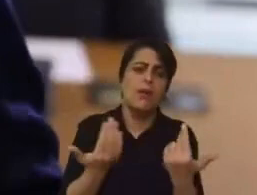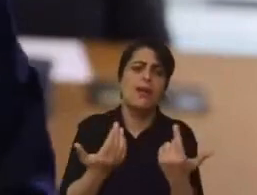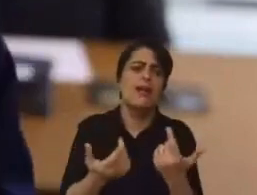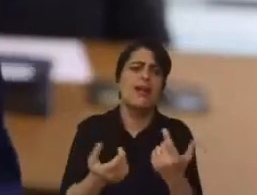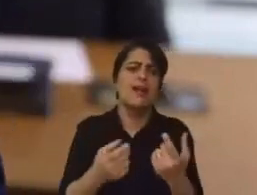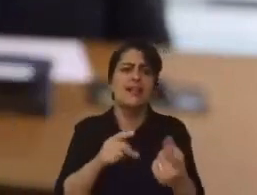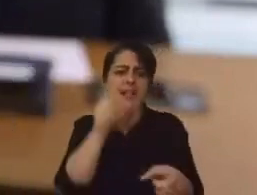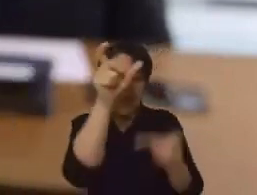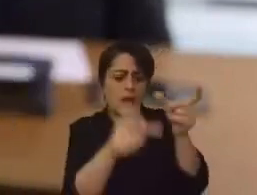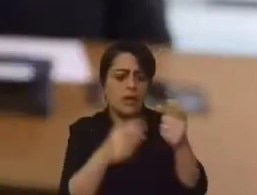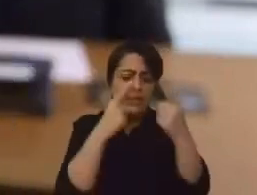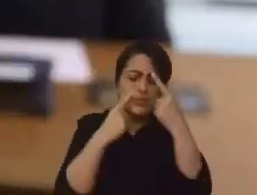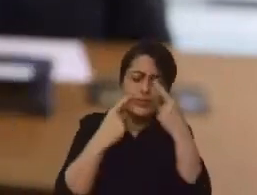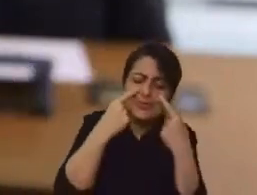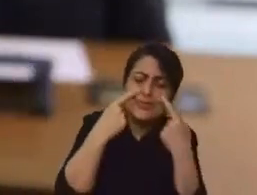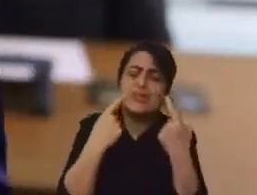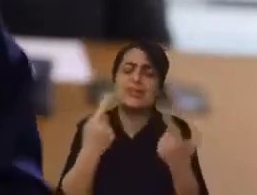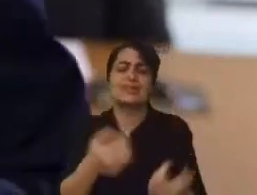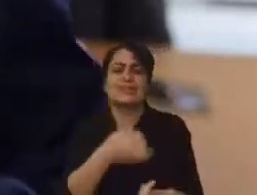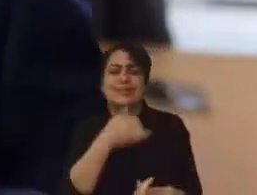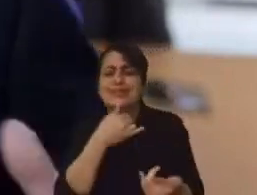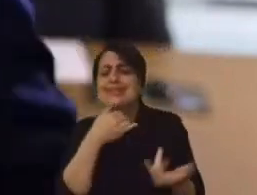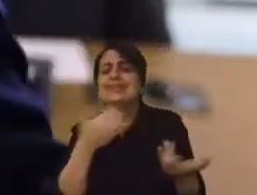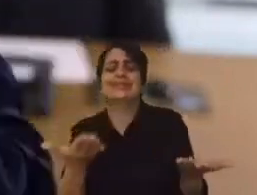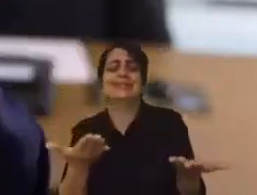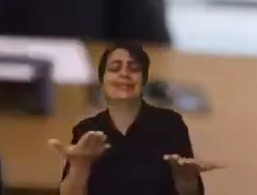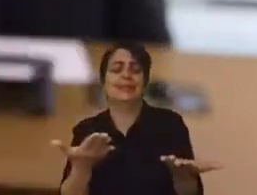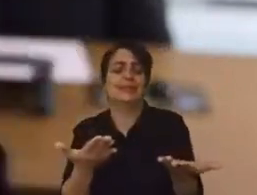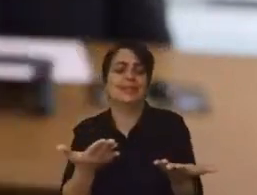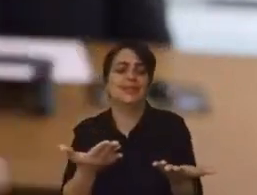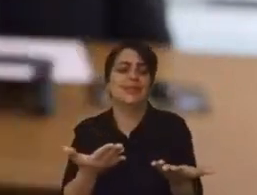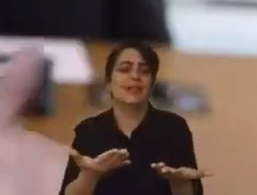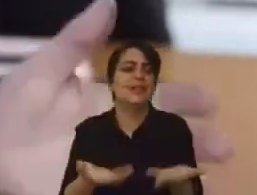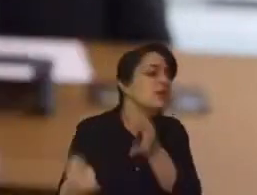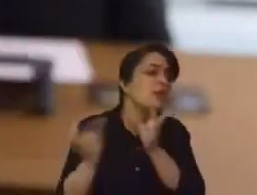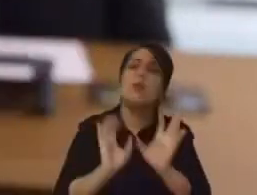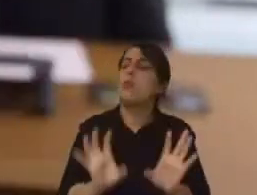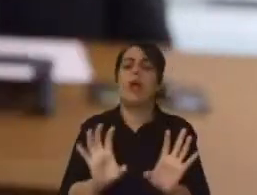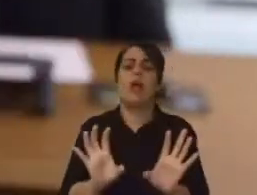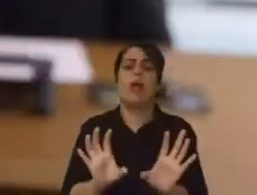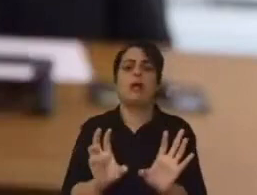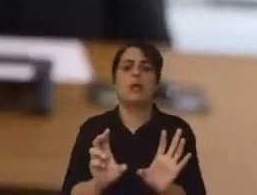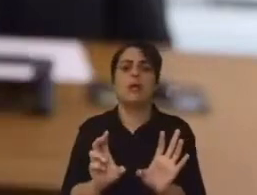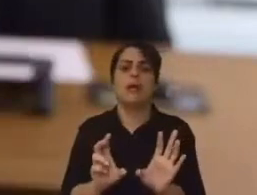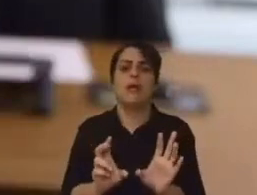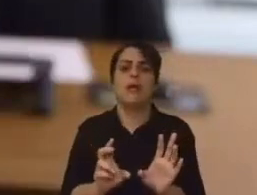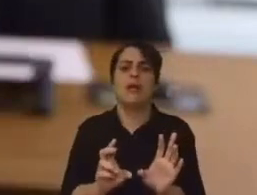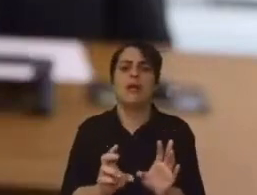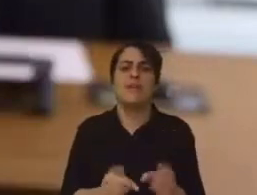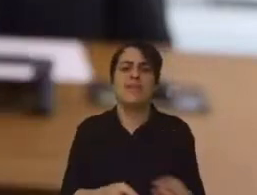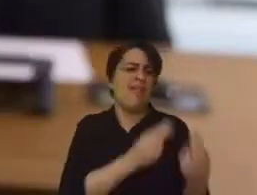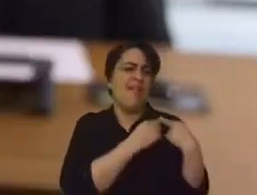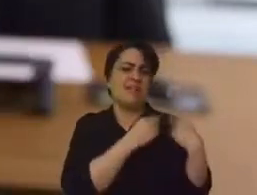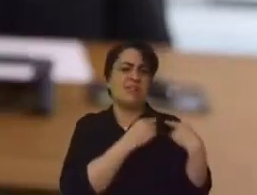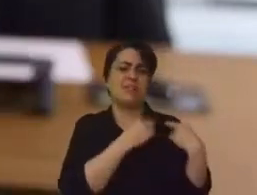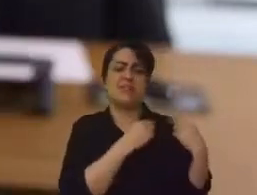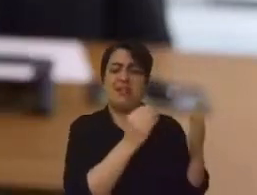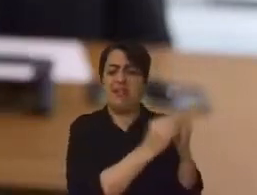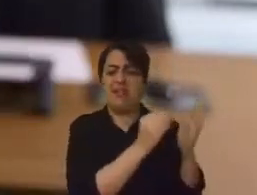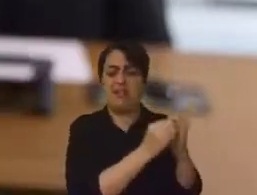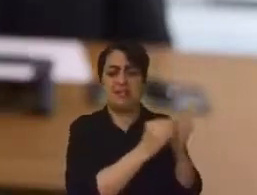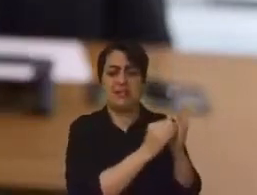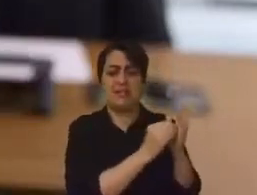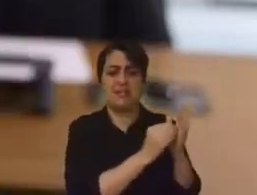entes queridos. E também não quero falar da irresponsabilidade de um presidente da República. Não quero falar